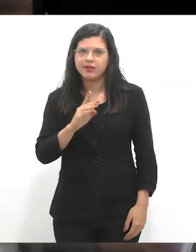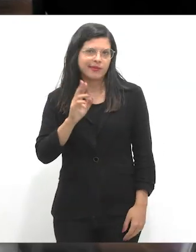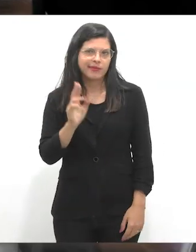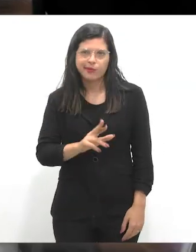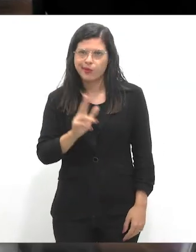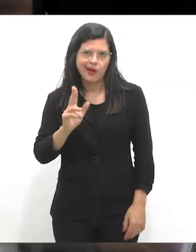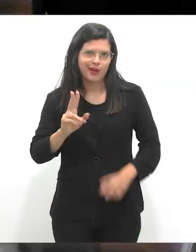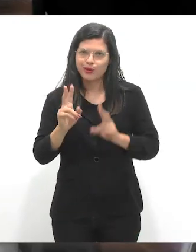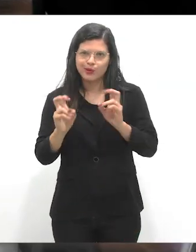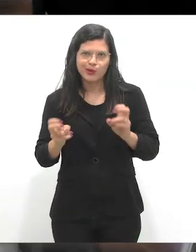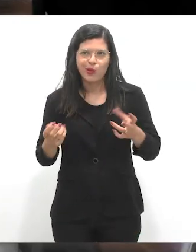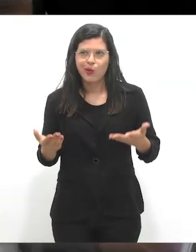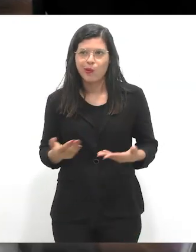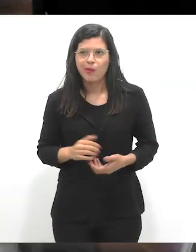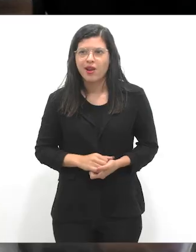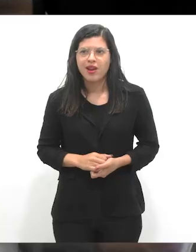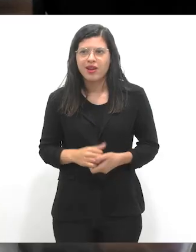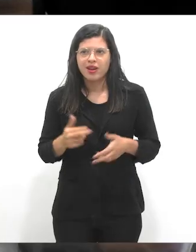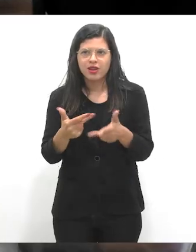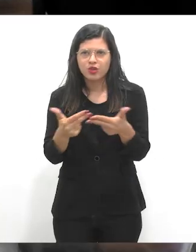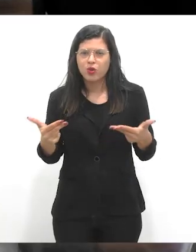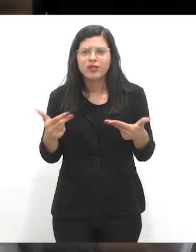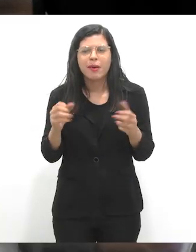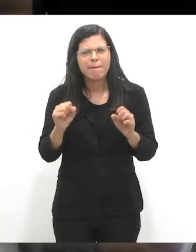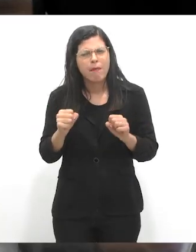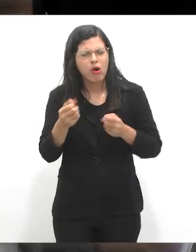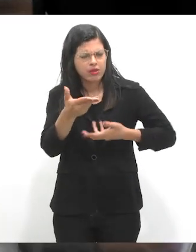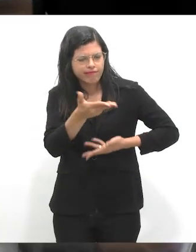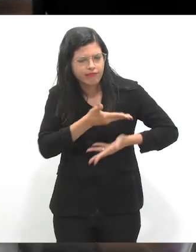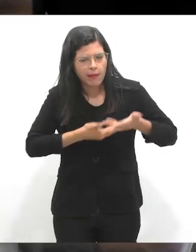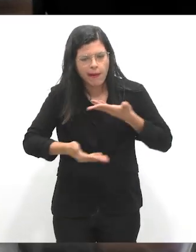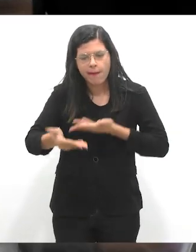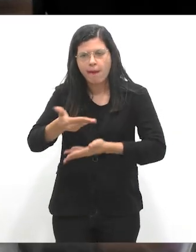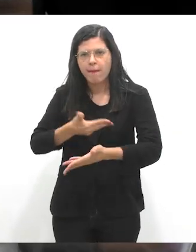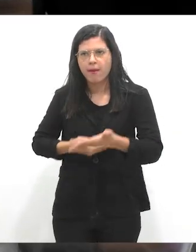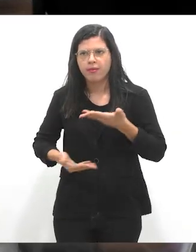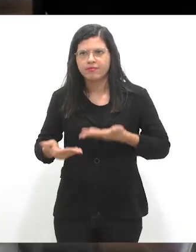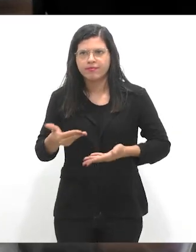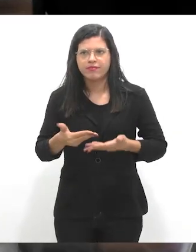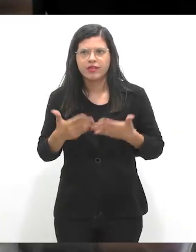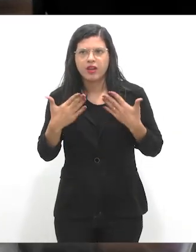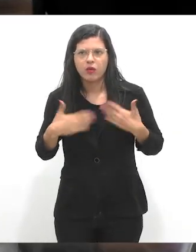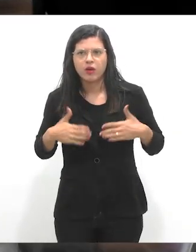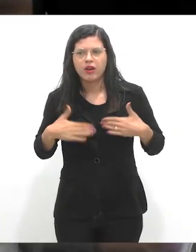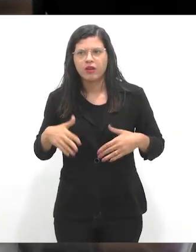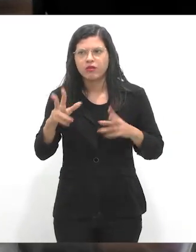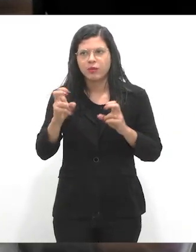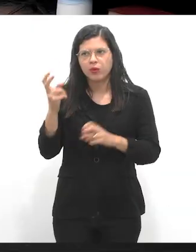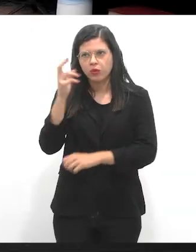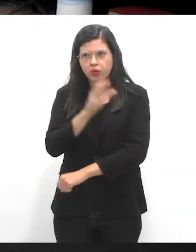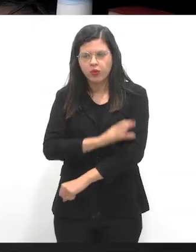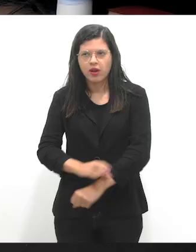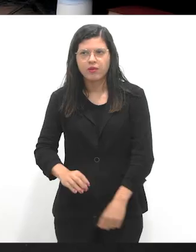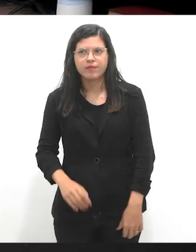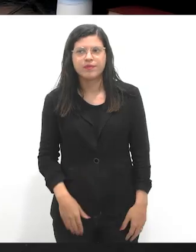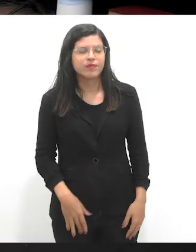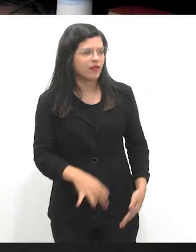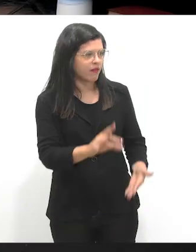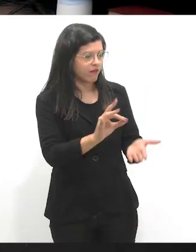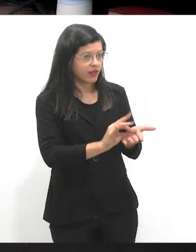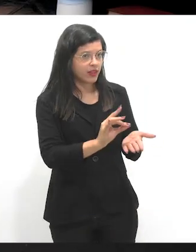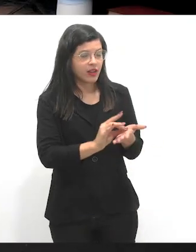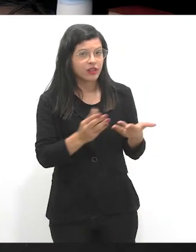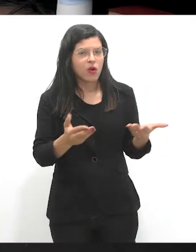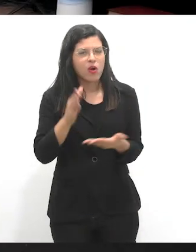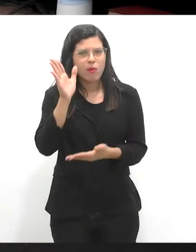assim, não se trata disso, em nenhum momento se tratou disso, e eu acho que as coisas podem conviver harmoniosamente, de todo modo, tanto questão cultural, enfim.